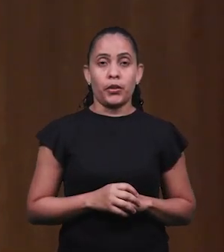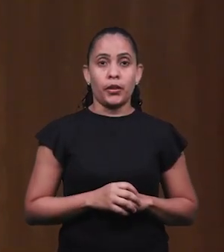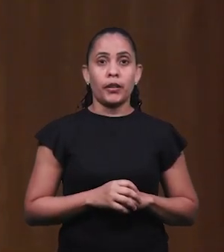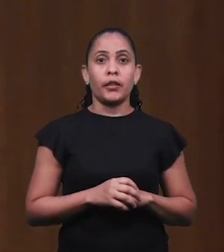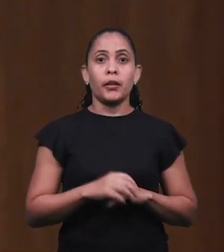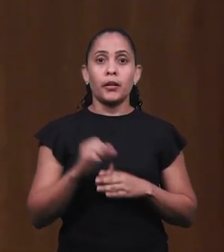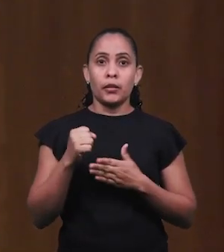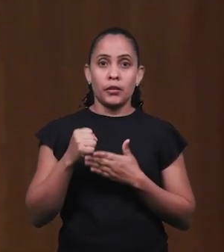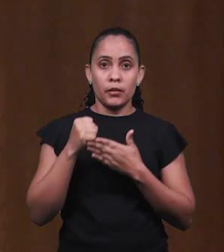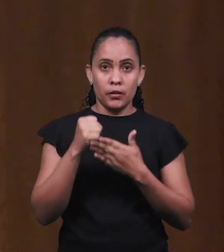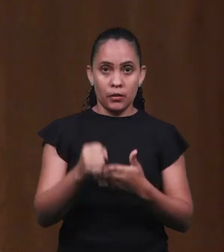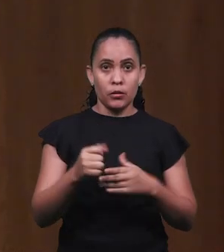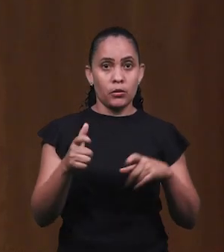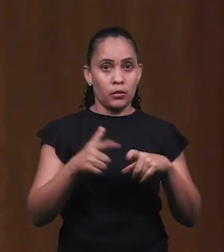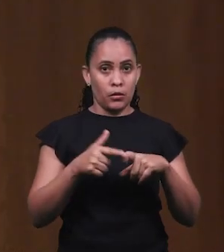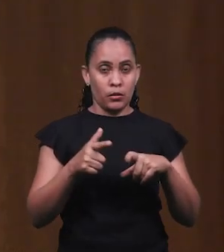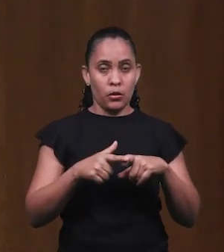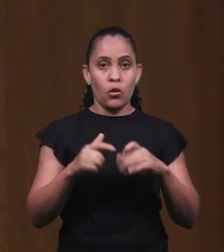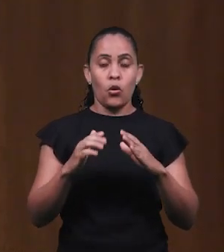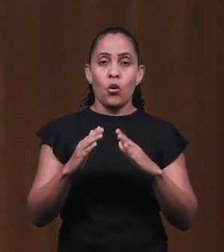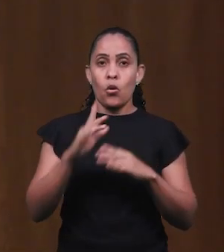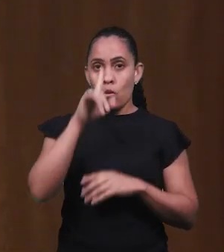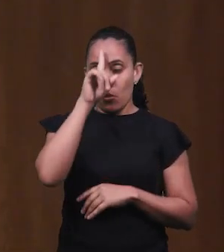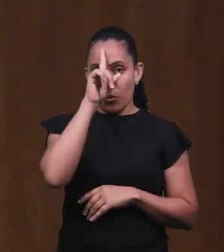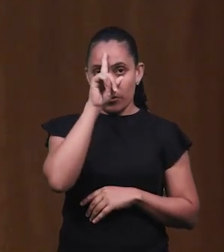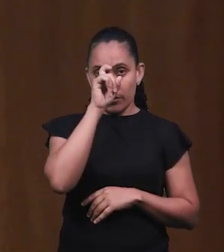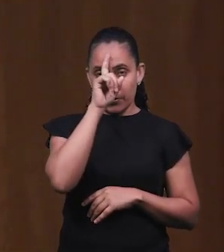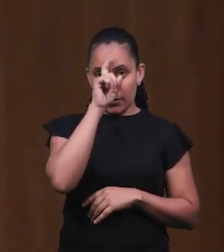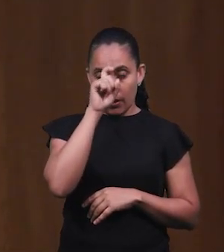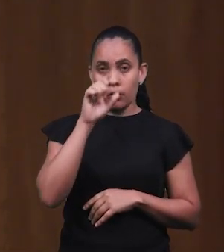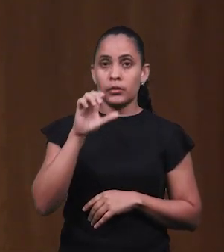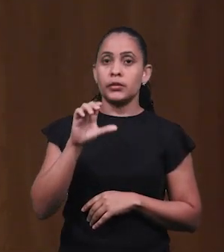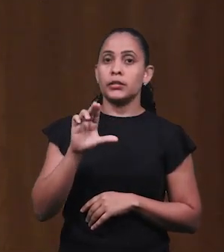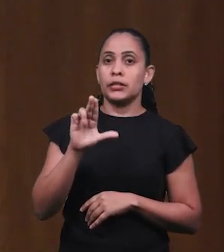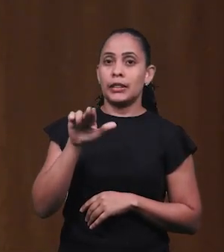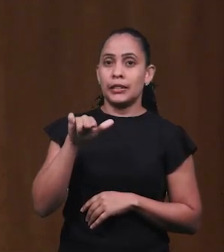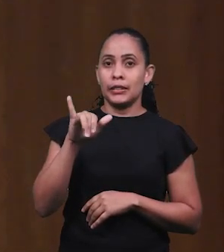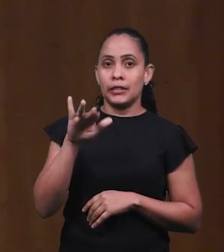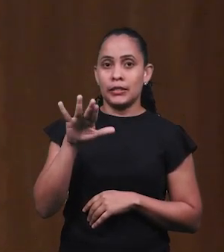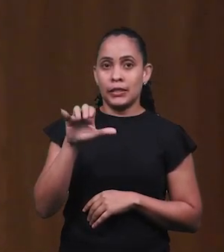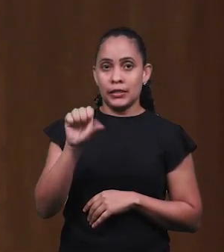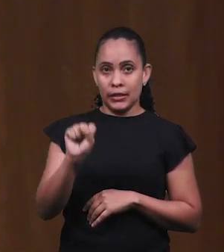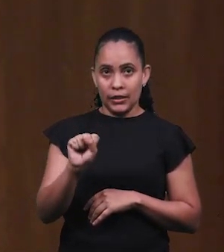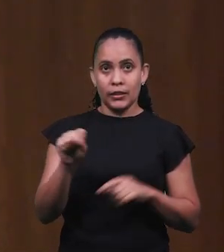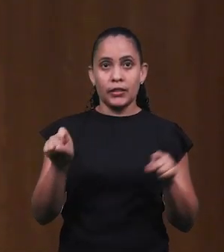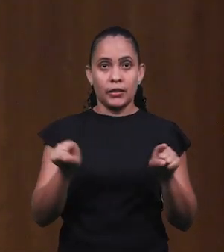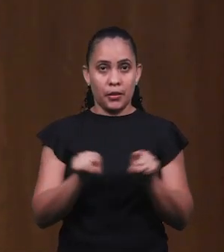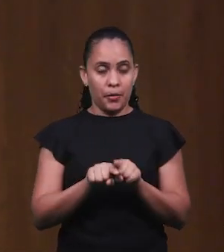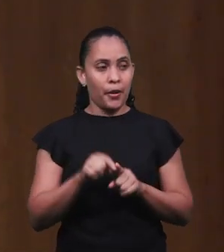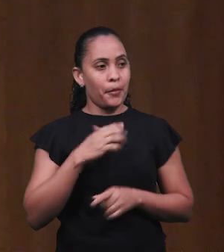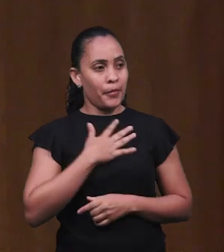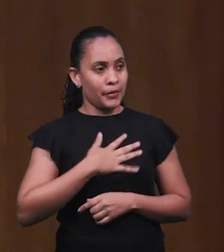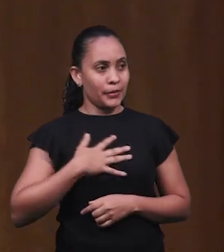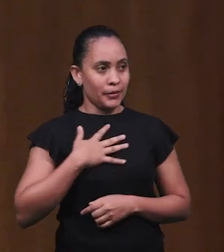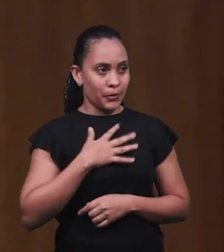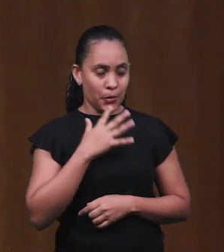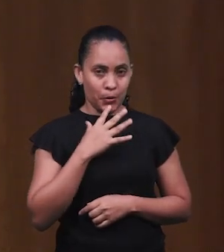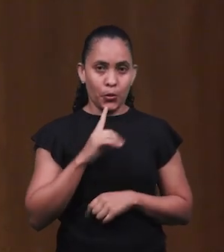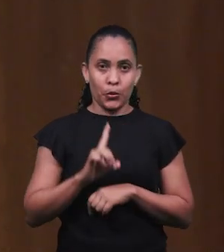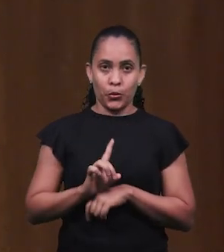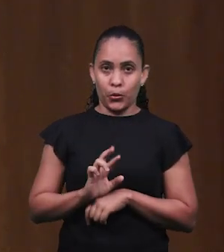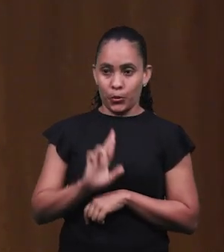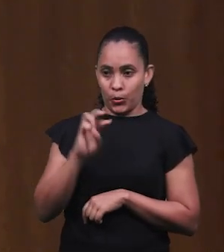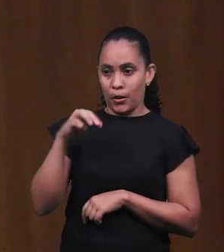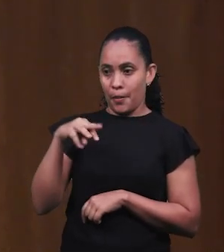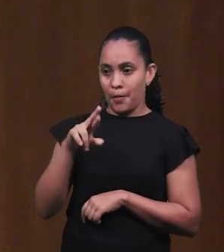residentes de medicina no Hospital das Clínicas em Vitória, no Espírito Santo. Então eu estou aqui com a nossa querida amiga que nos deu o prazer de vir aqui, a doutora